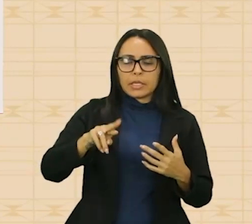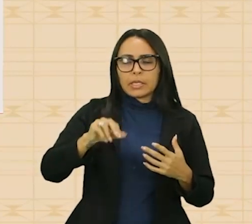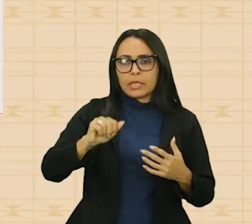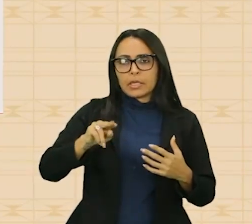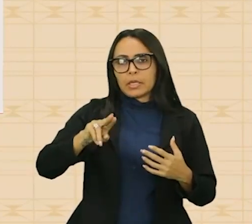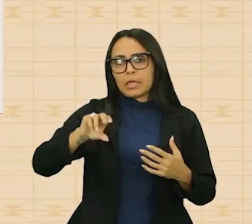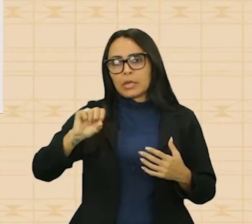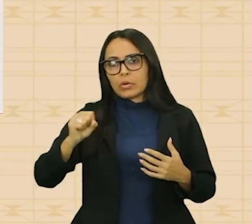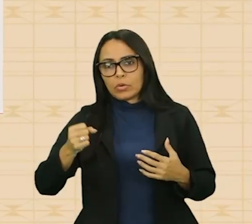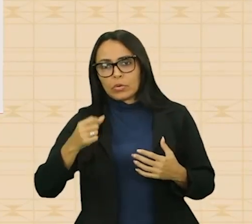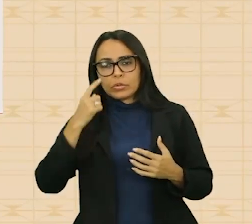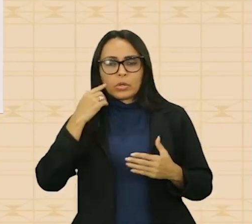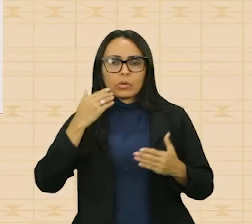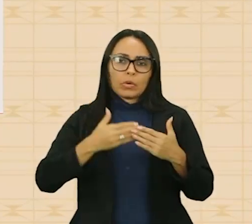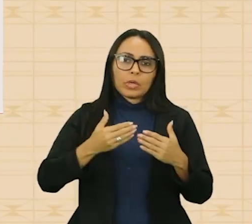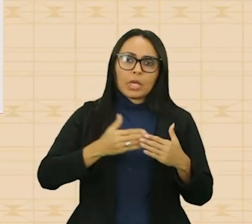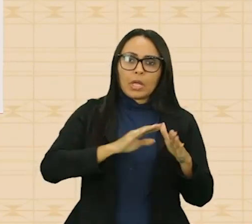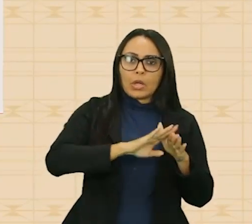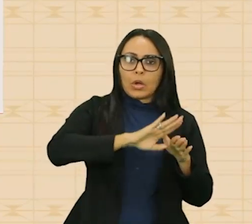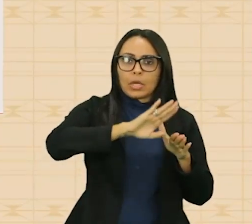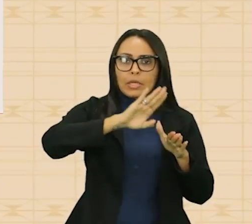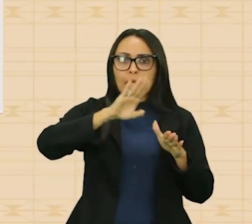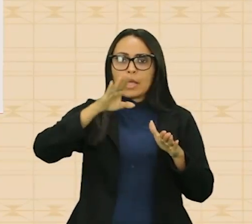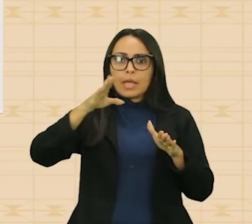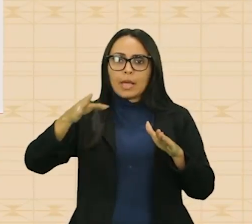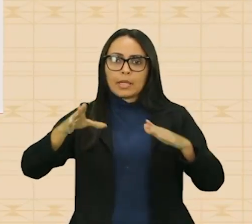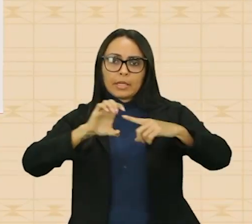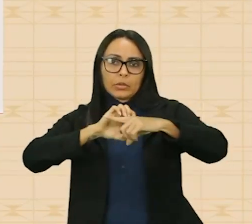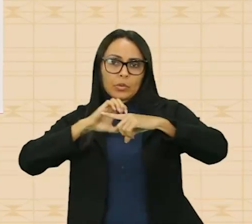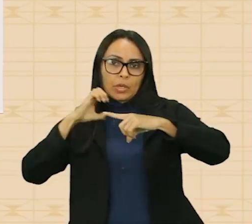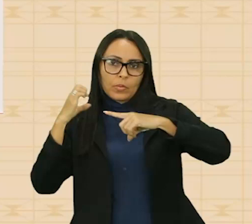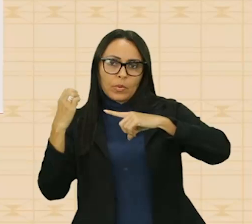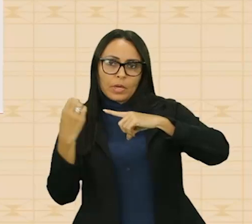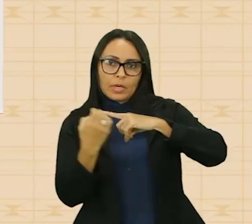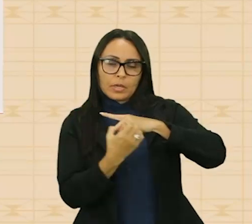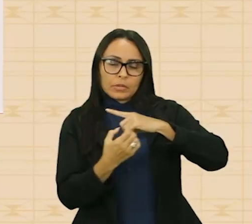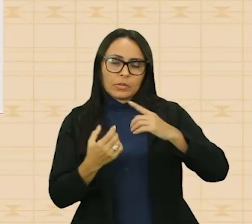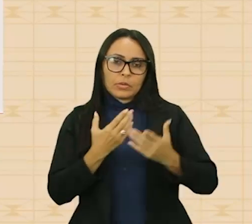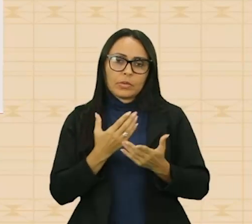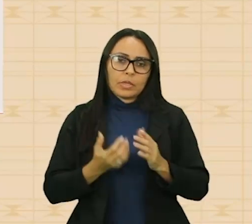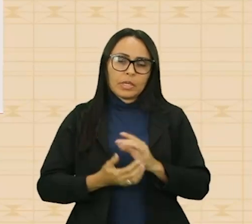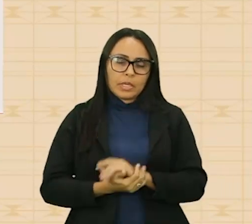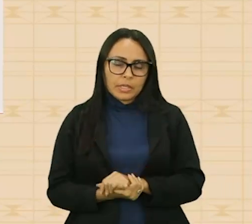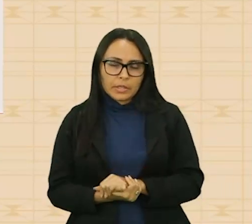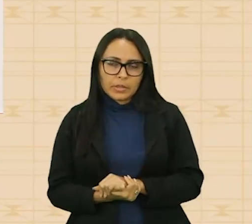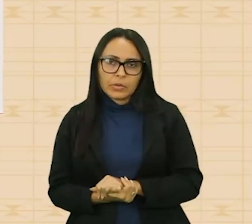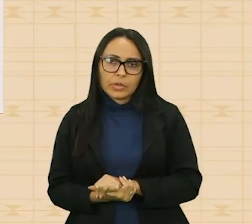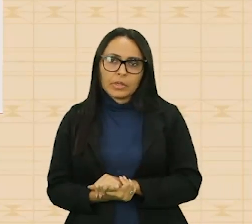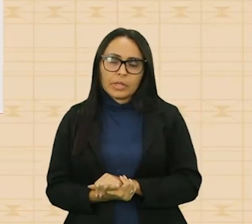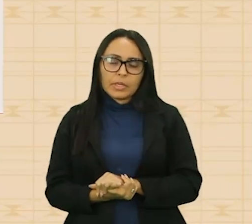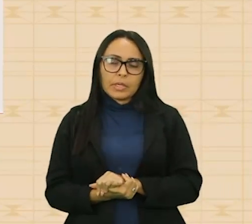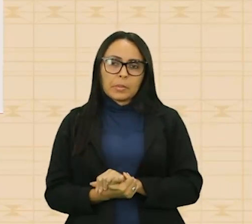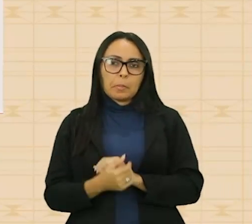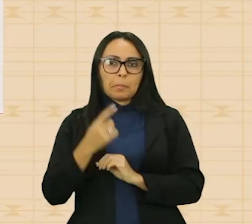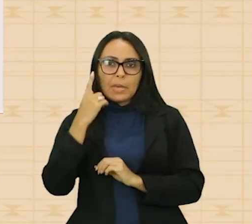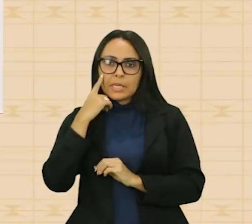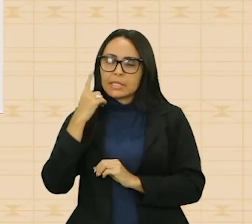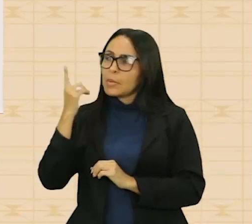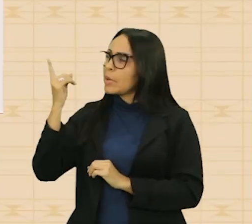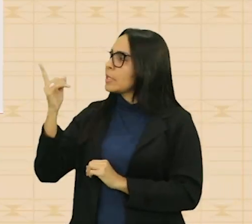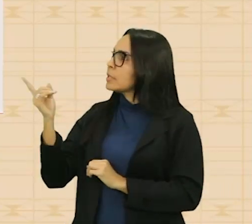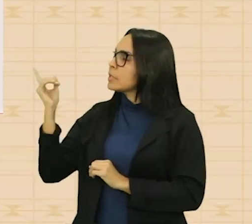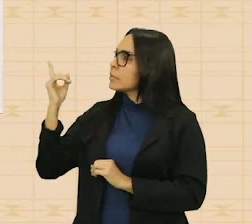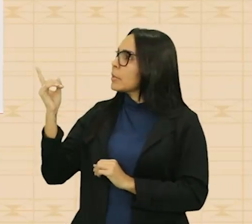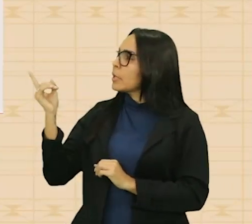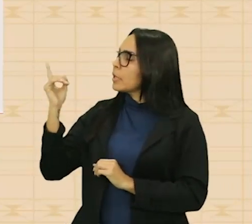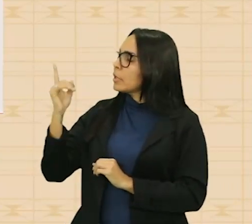de qualquer ponto da superfície até a linha do Equador. Então, voltando para a questão da pressão atmosférica, perceba nessa imagem que está aí na tela,